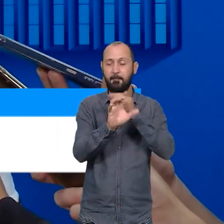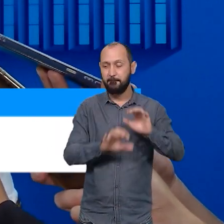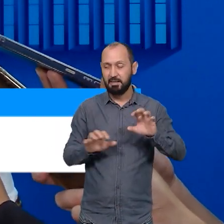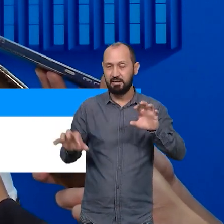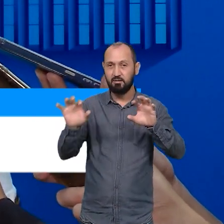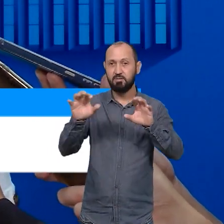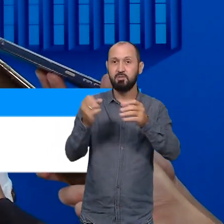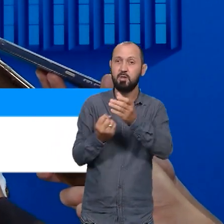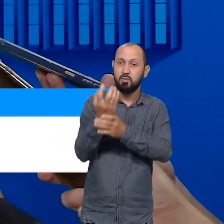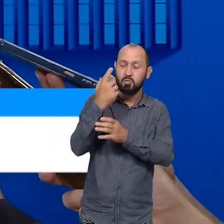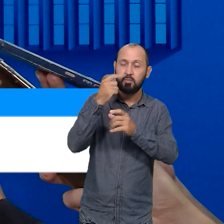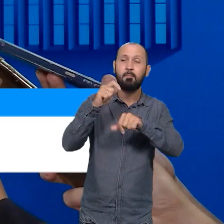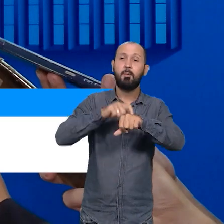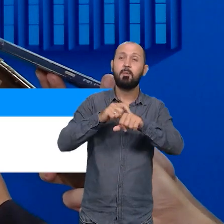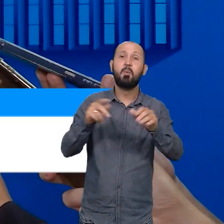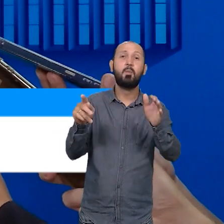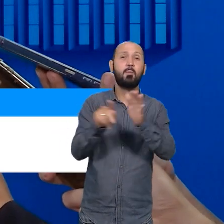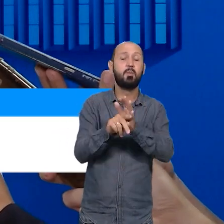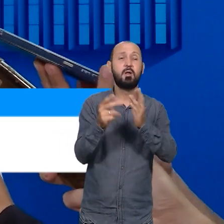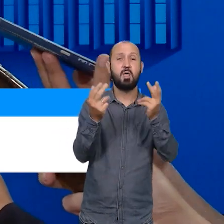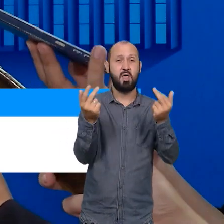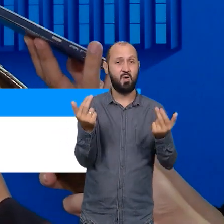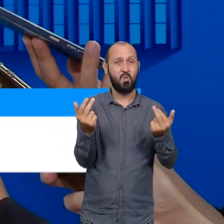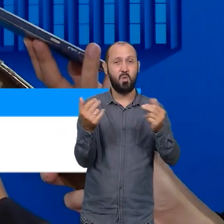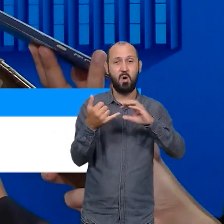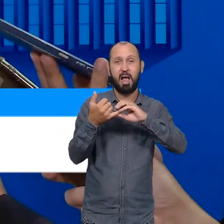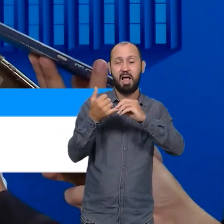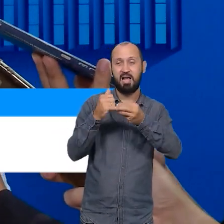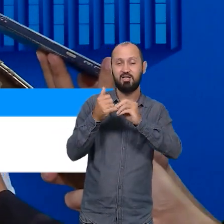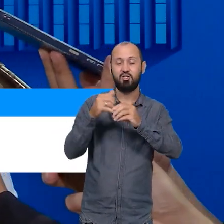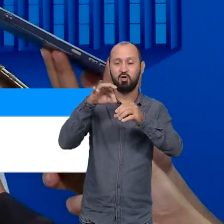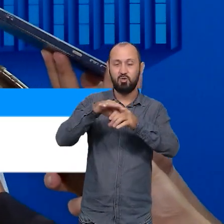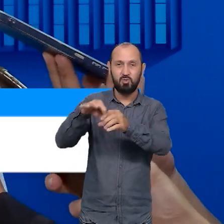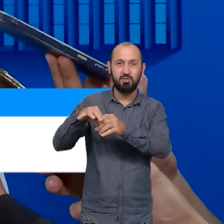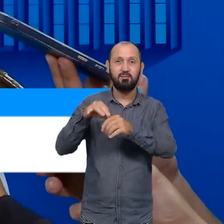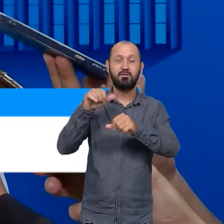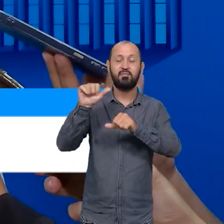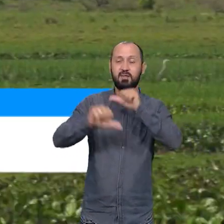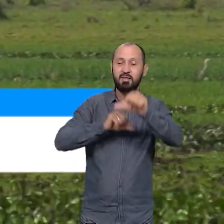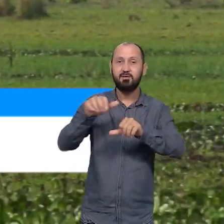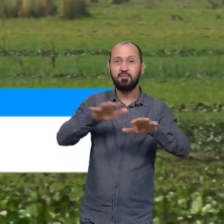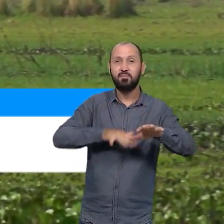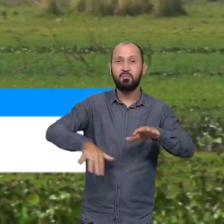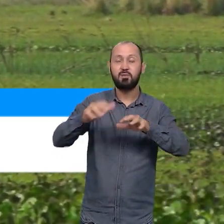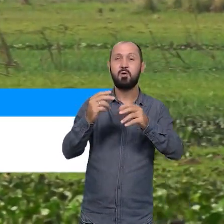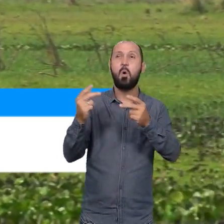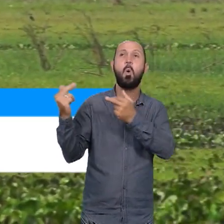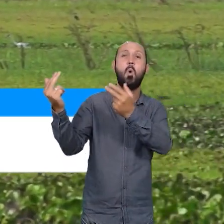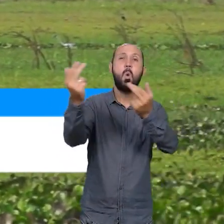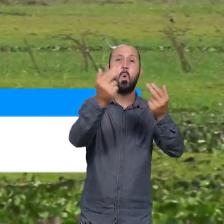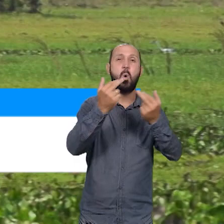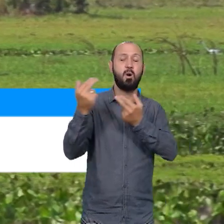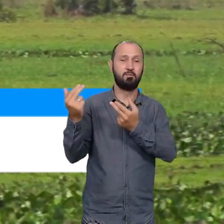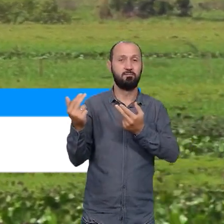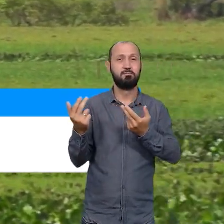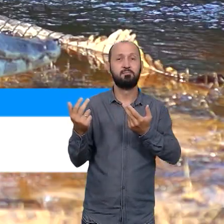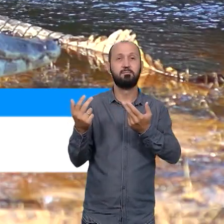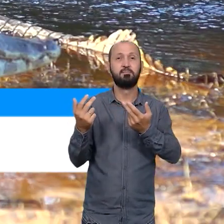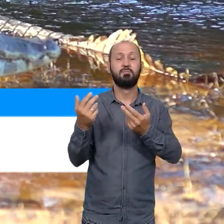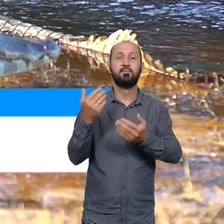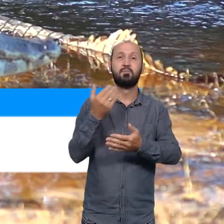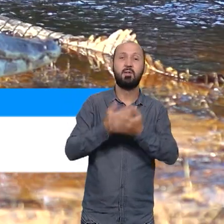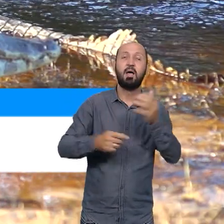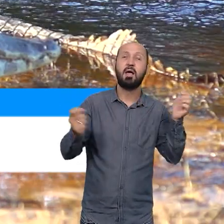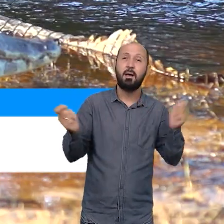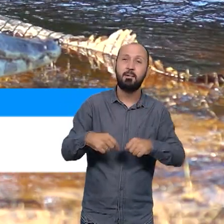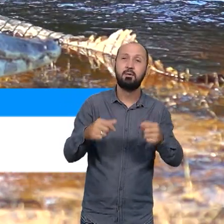11 pantanais. Quando você instala uma atividade econômica, como no caso a soja, você vai transformar isso numa paisagem única.